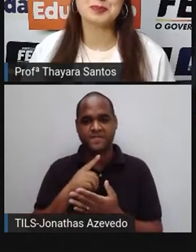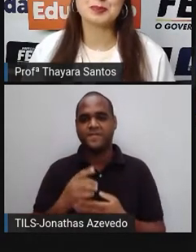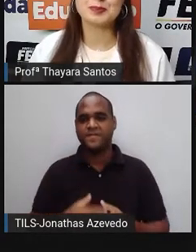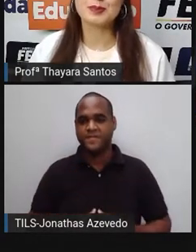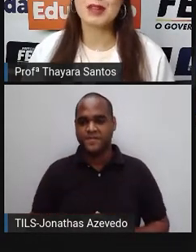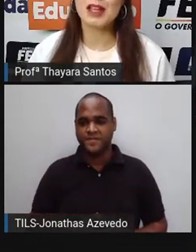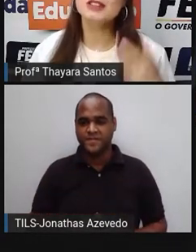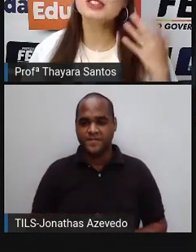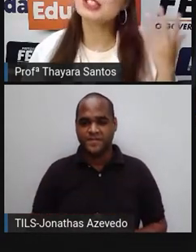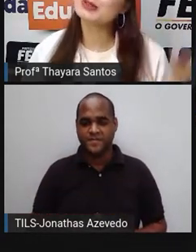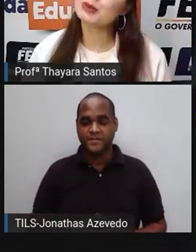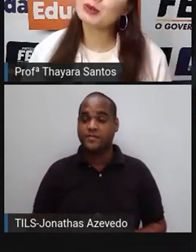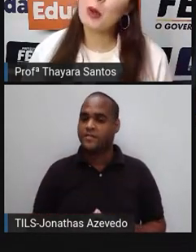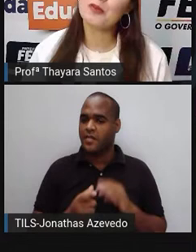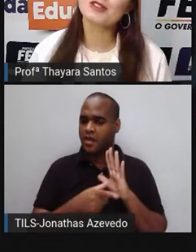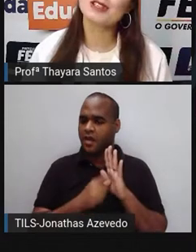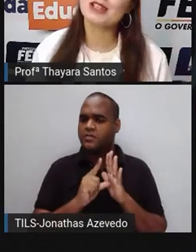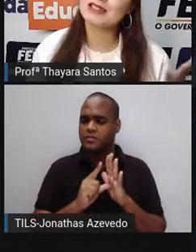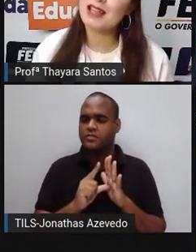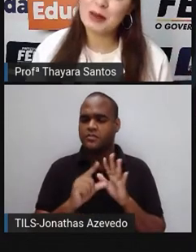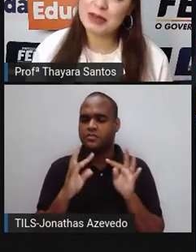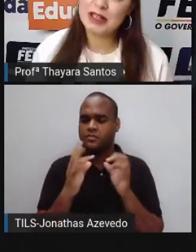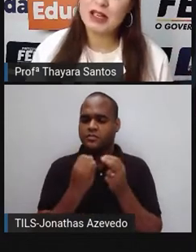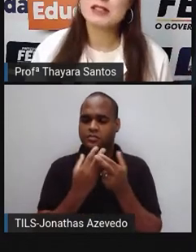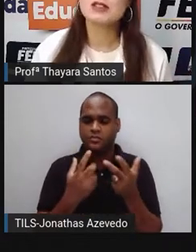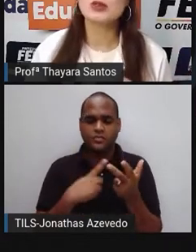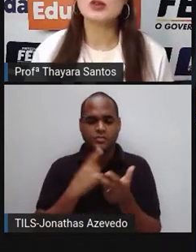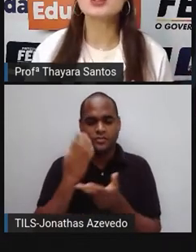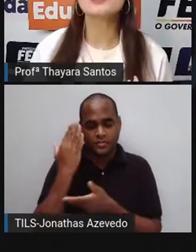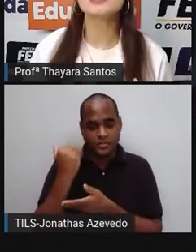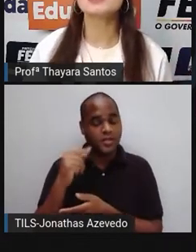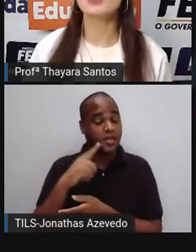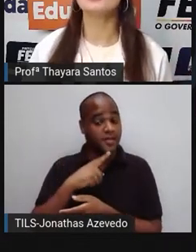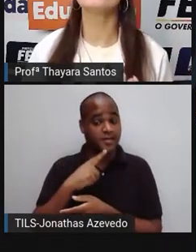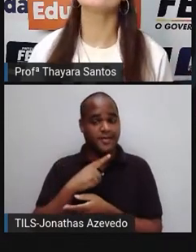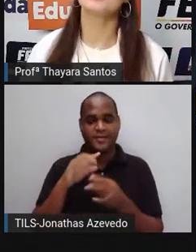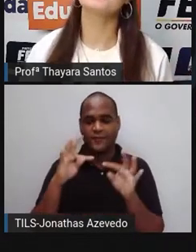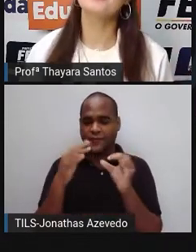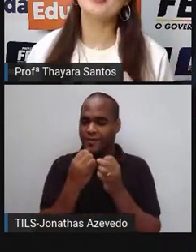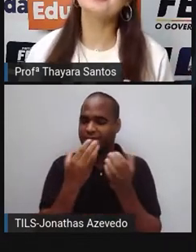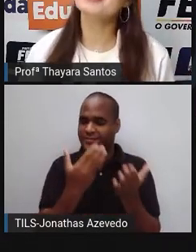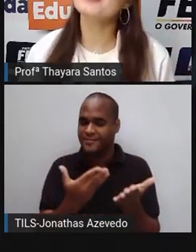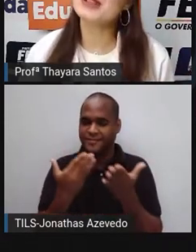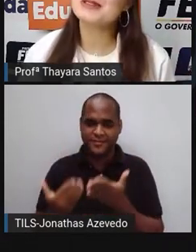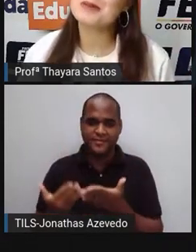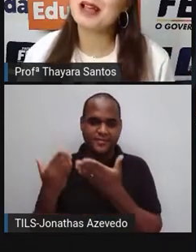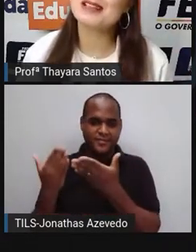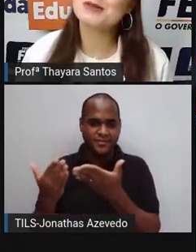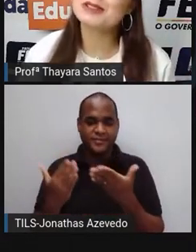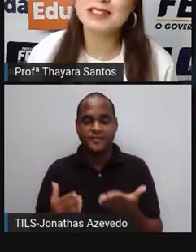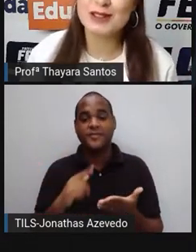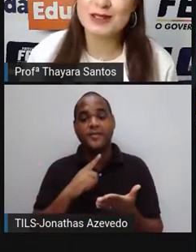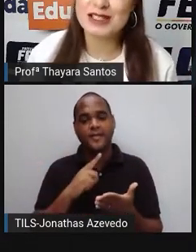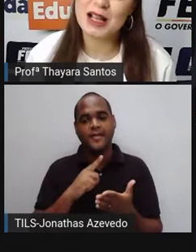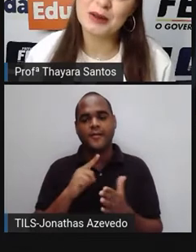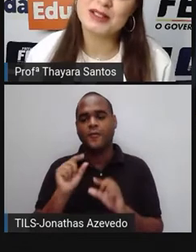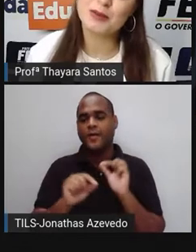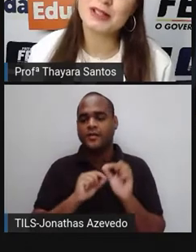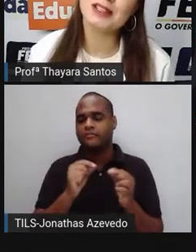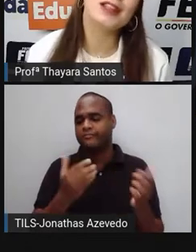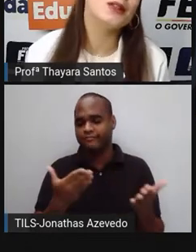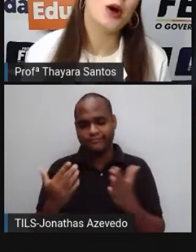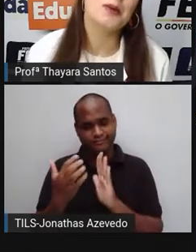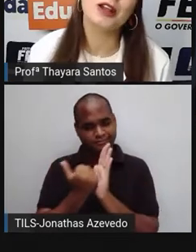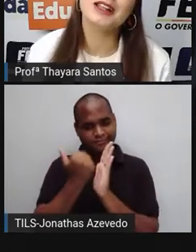aula e antes de tudo como você já sabe sejam todos vocês estarem do outro lado muito bem vindos a mais uma das nossas